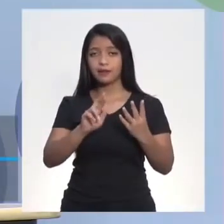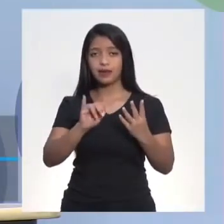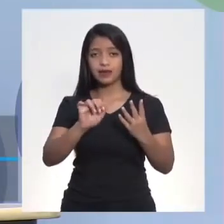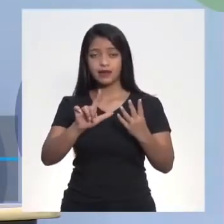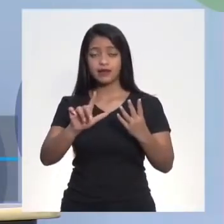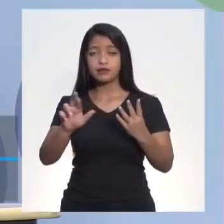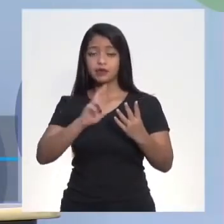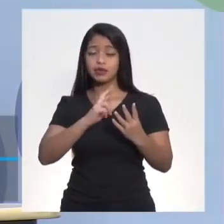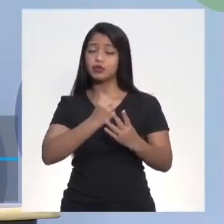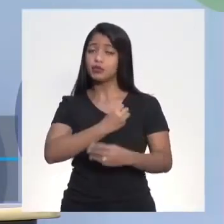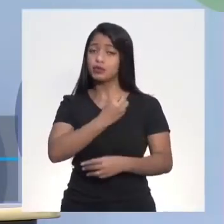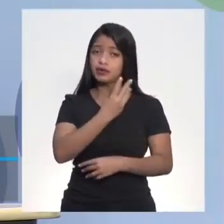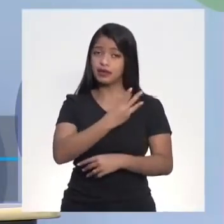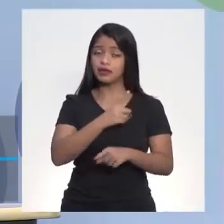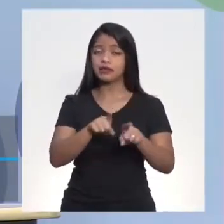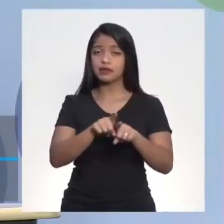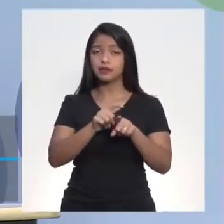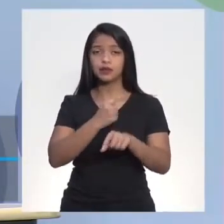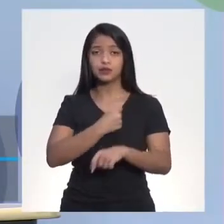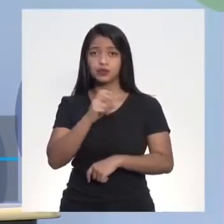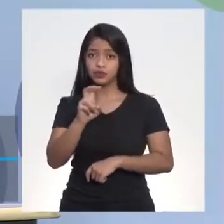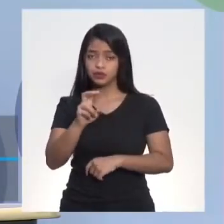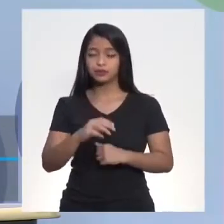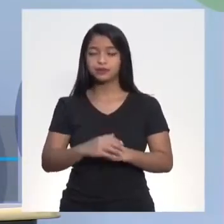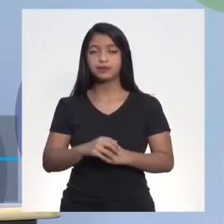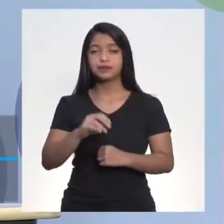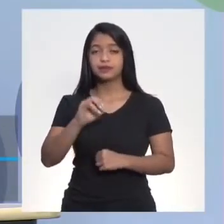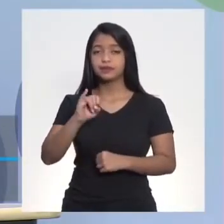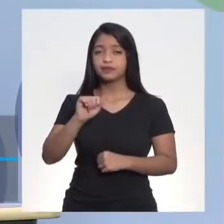Isabelle colocou 1 e 7.